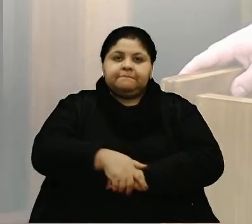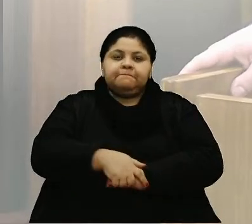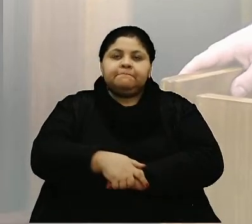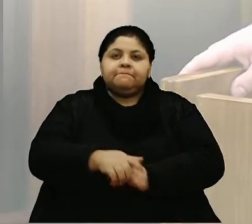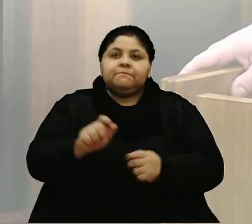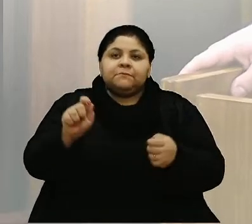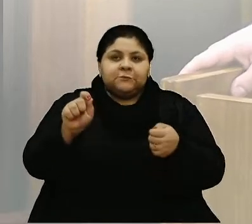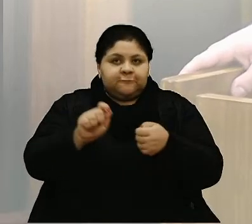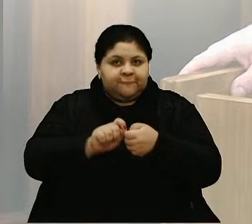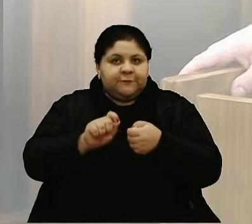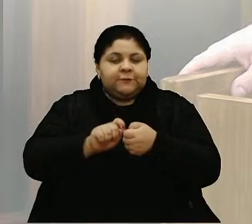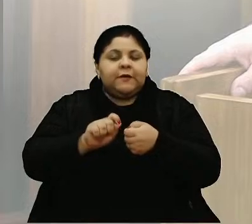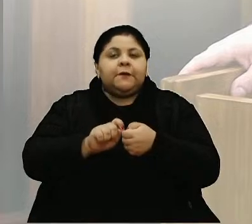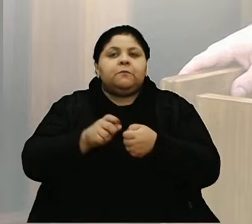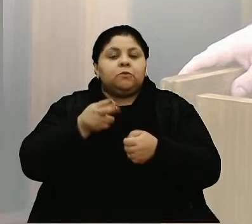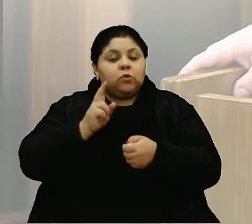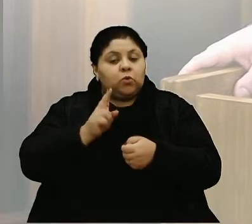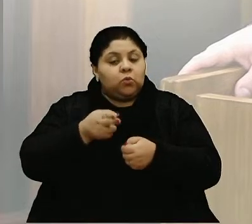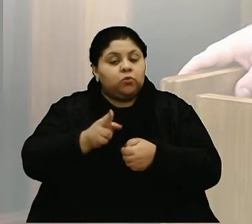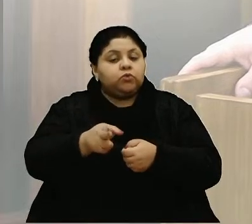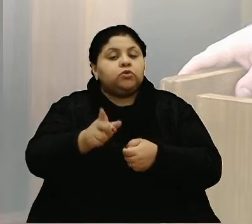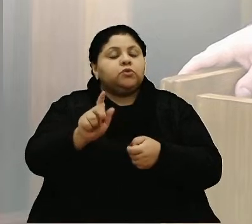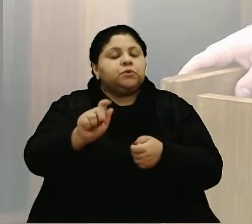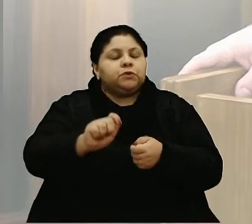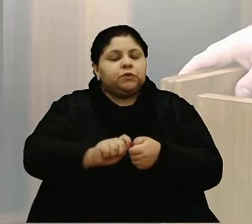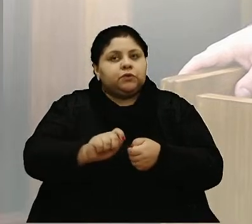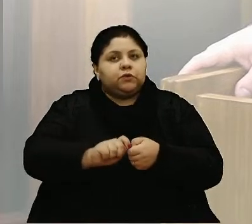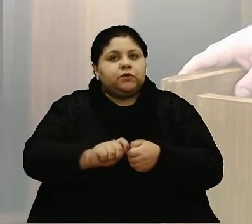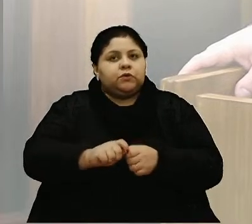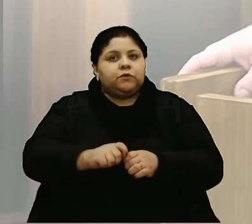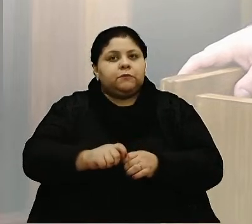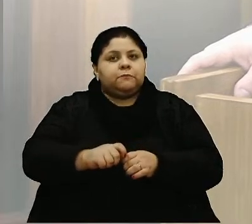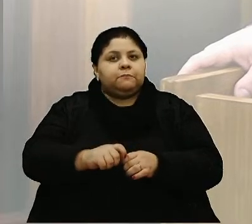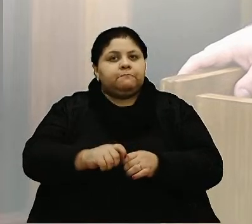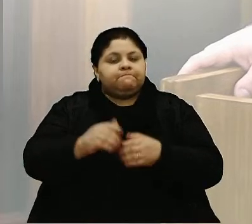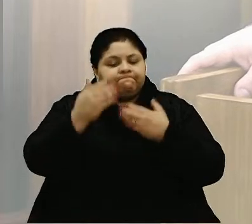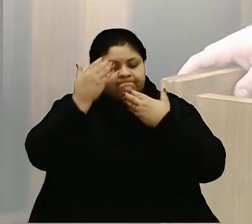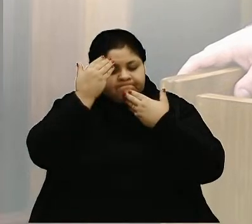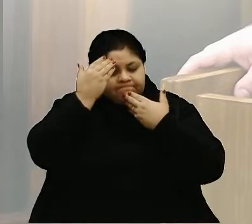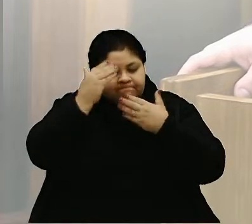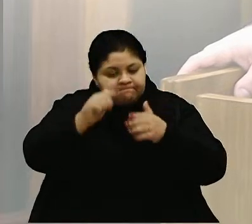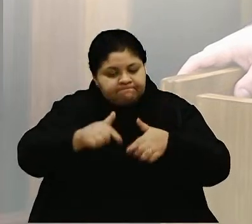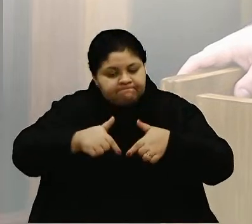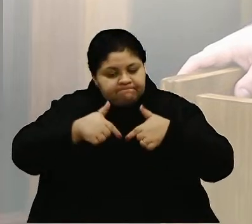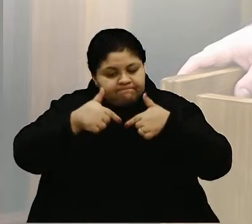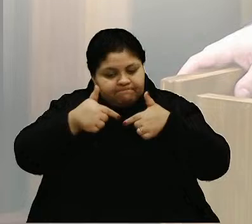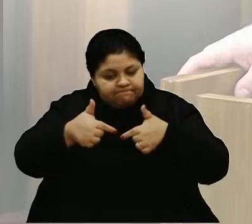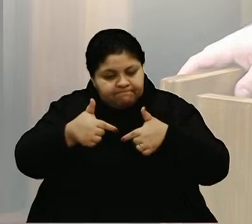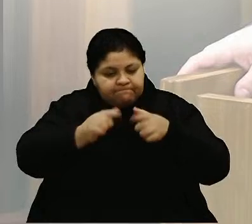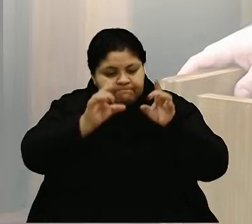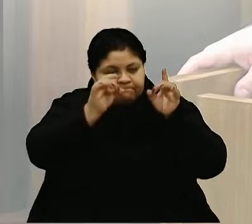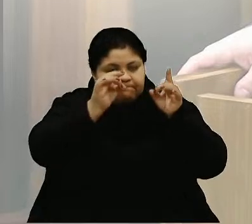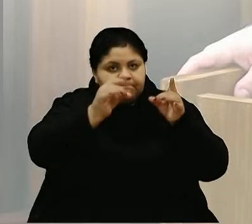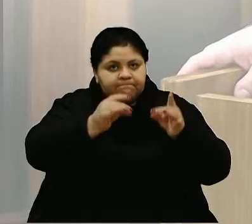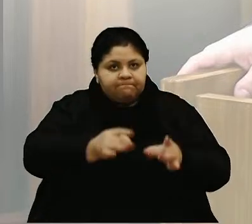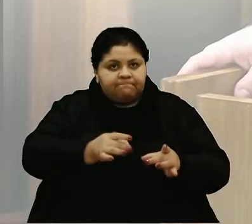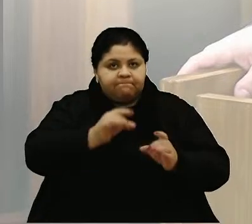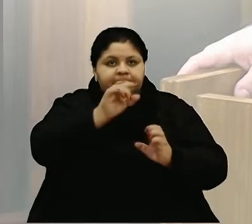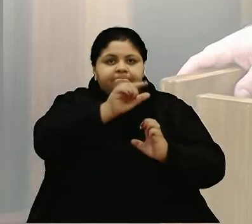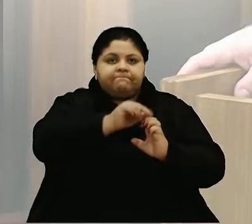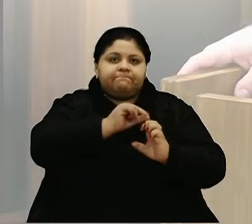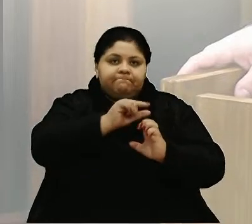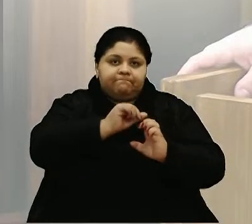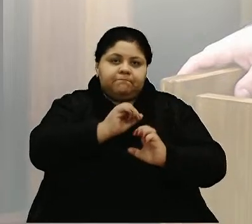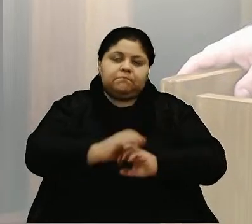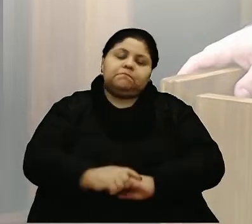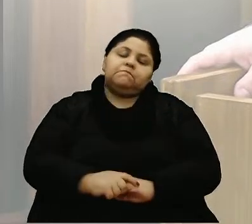fizeram e fazem, é louvável a atitude dos senhores, em especial da empresa.